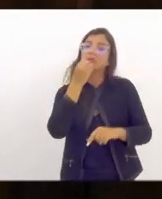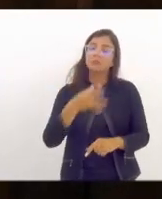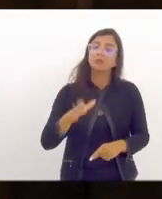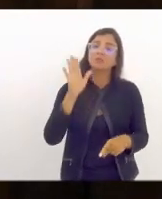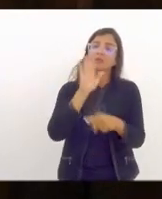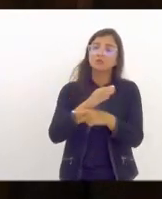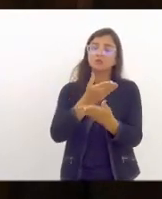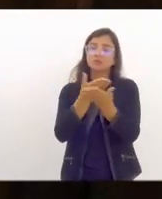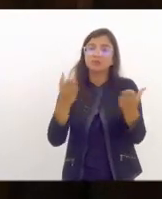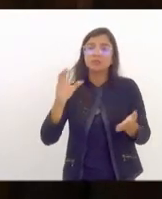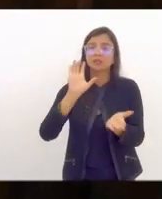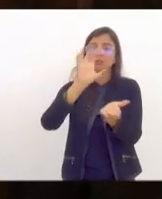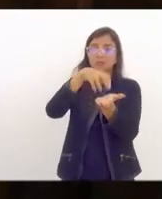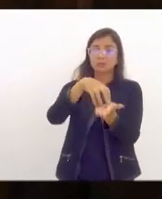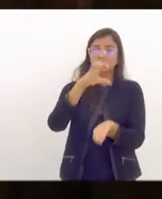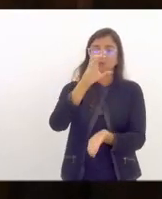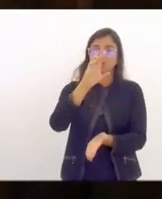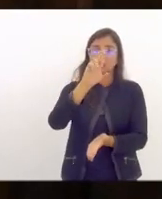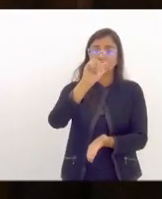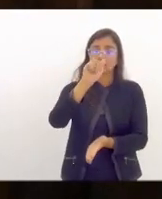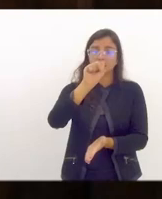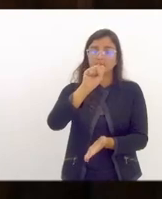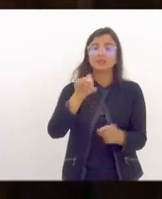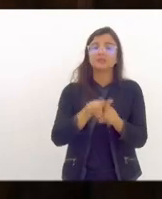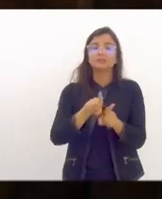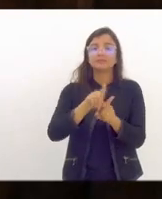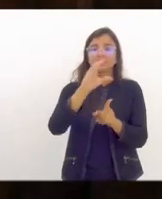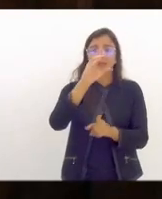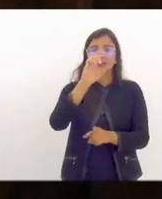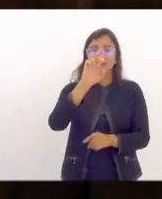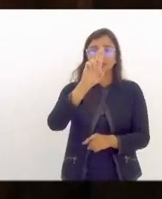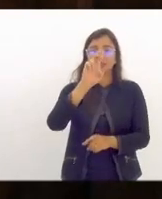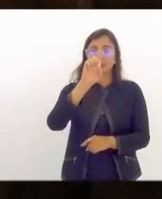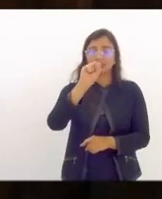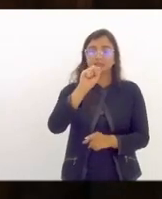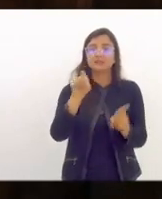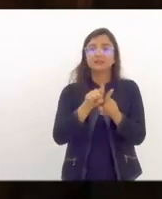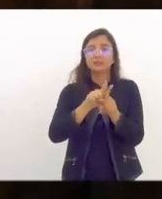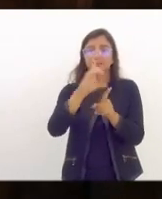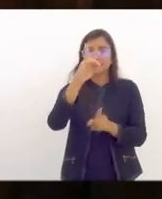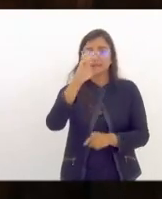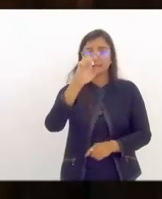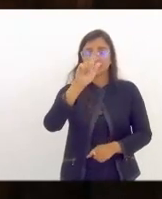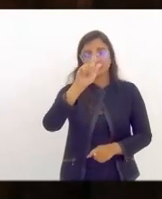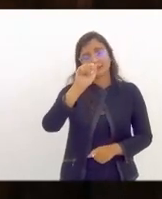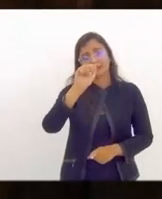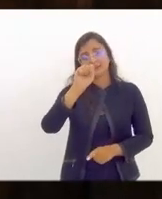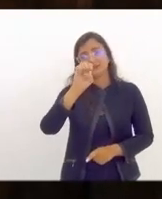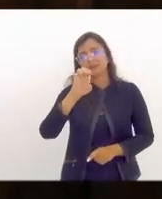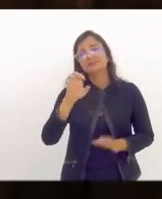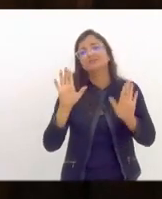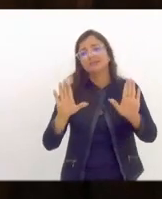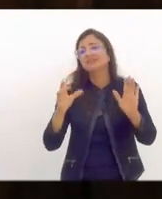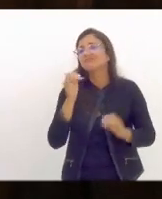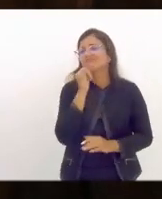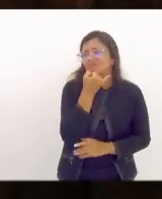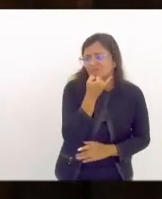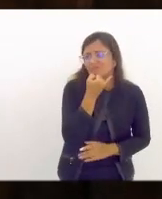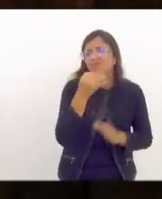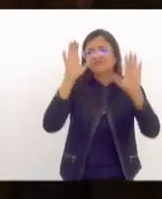dos Cras e do de gás mas que infelizmente está fechado